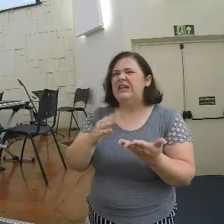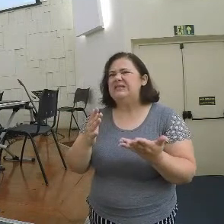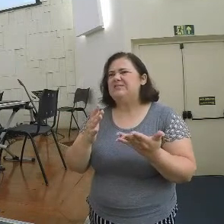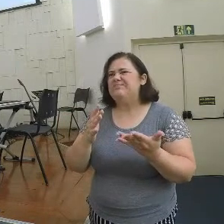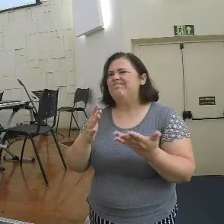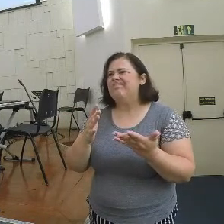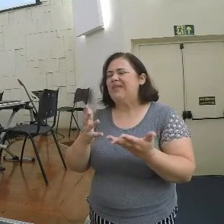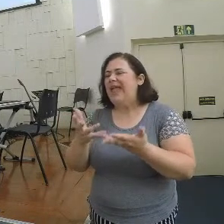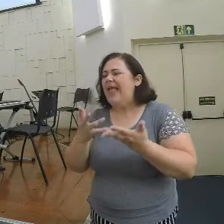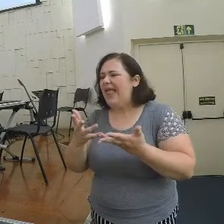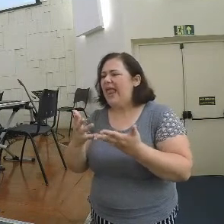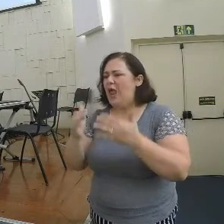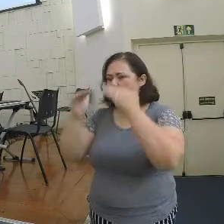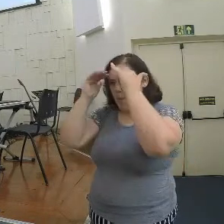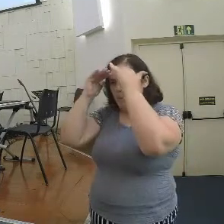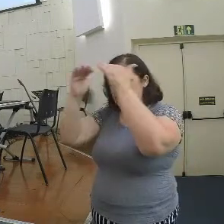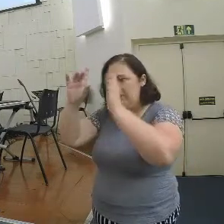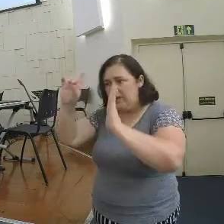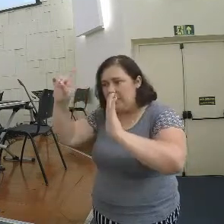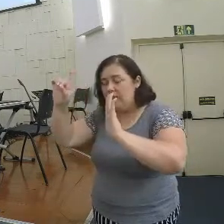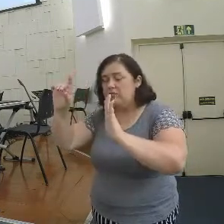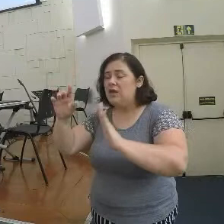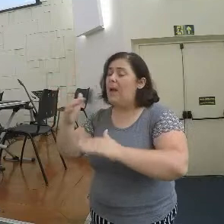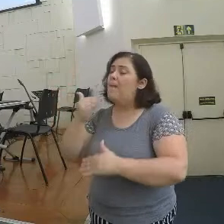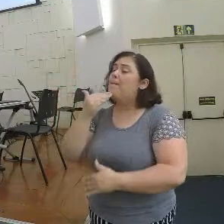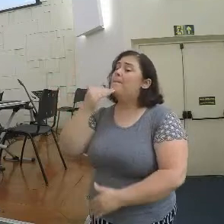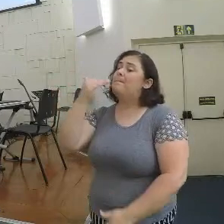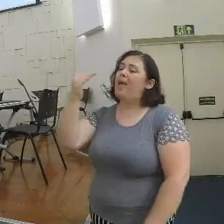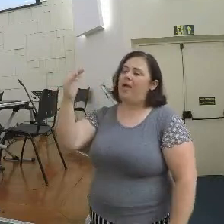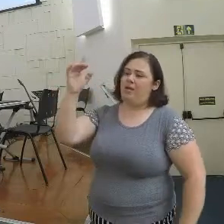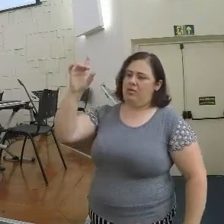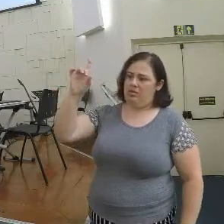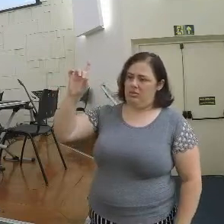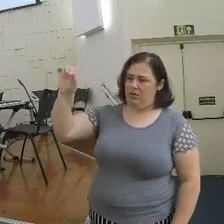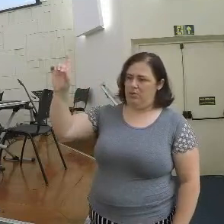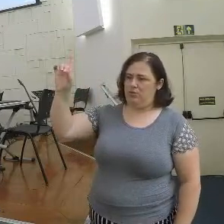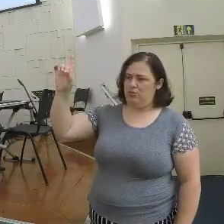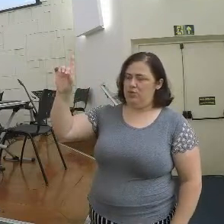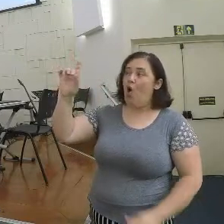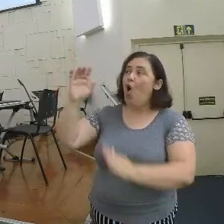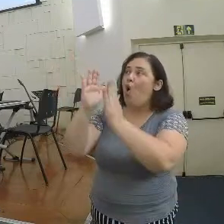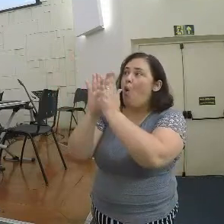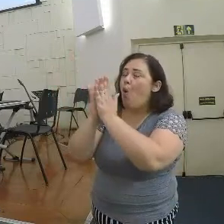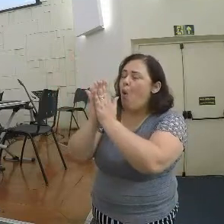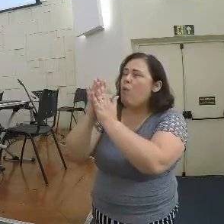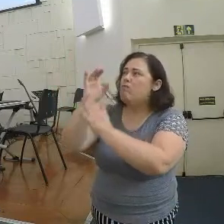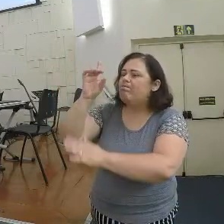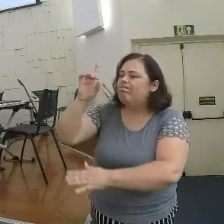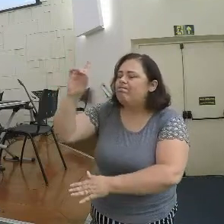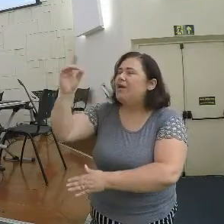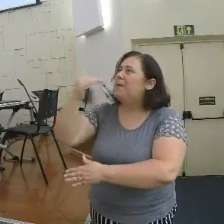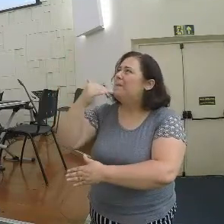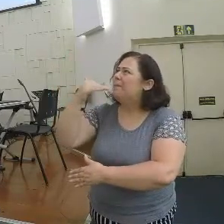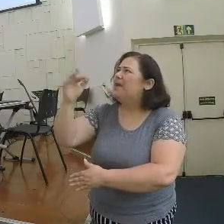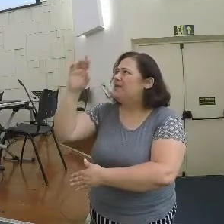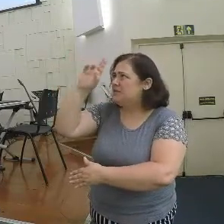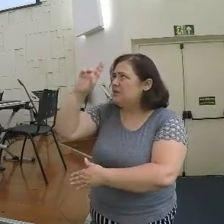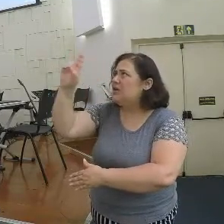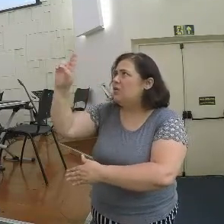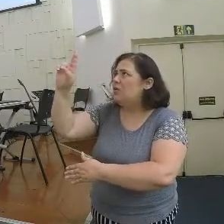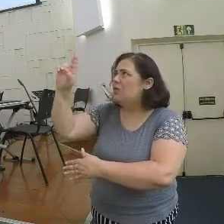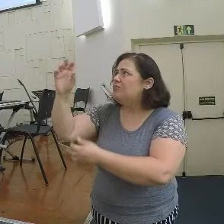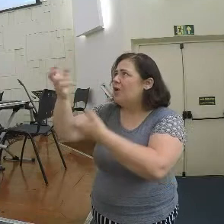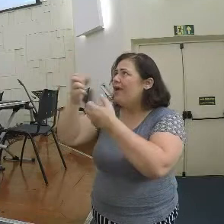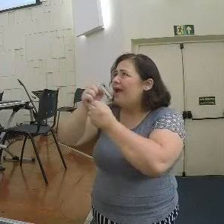você voluntariamente seja dizimista e ofertante. Que isso expresse gratidão a Deus por tudo que dele você tem